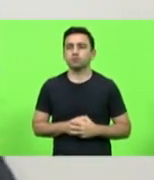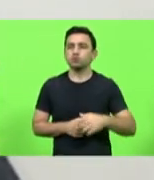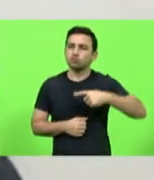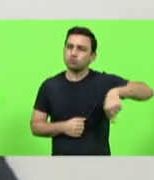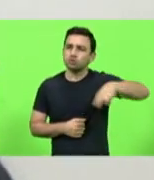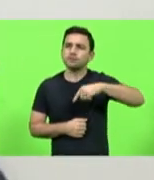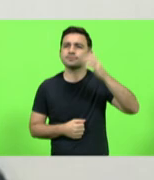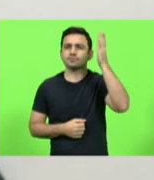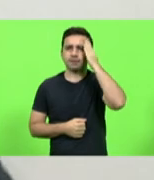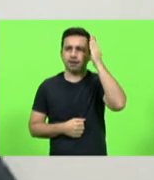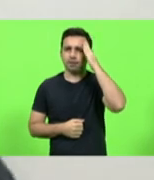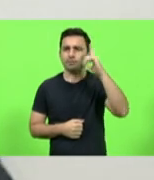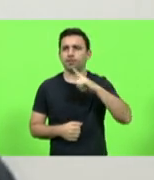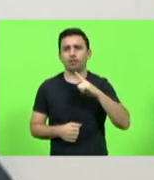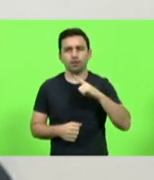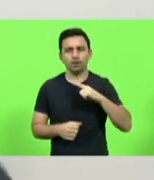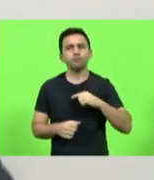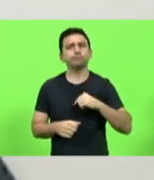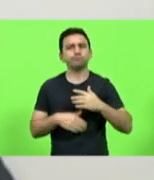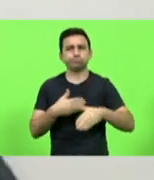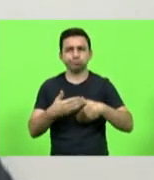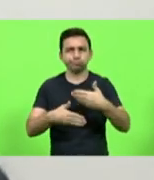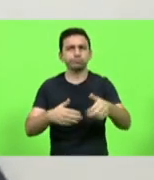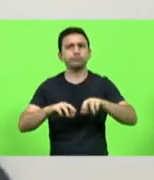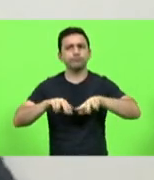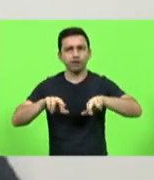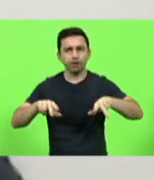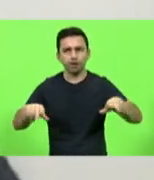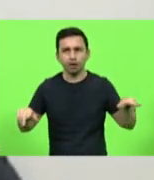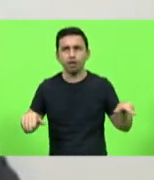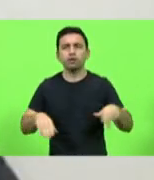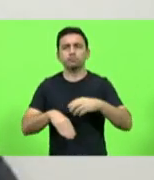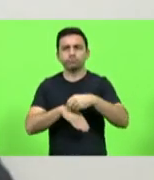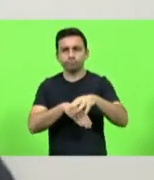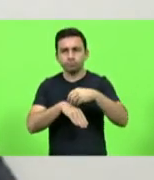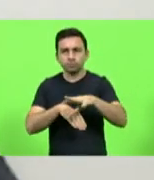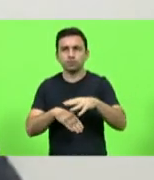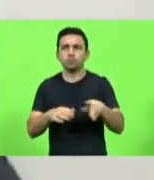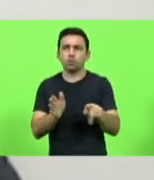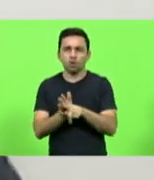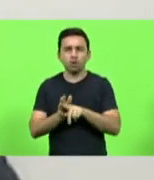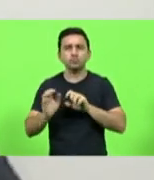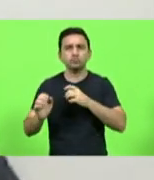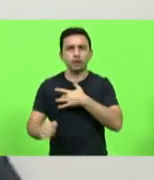que as escolas fazem para os sistemas únicos da assistência social e de saúde, né?